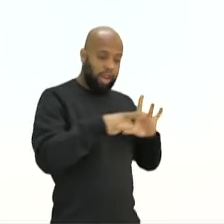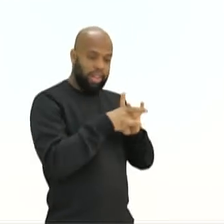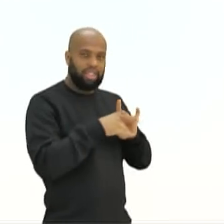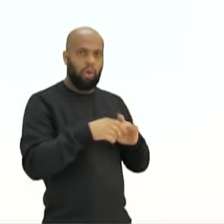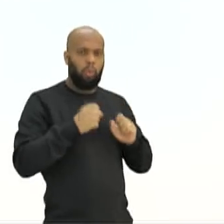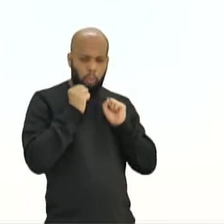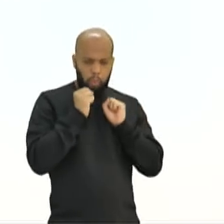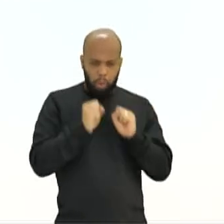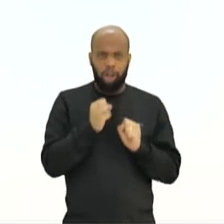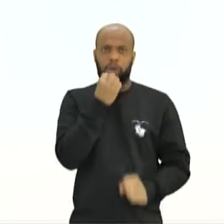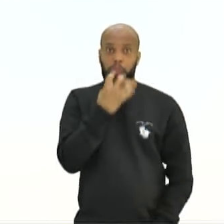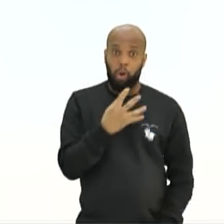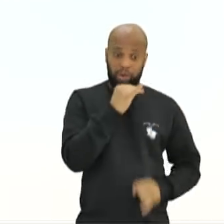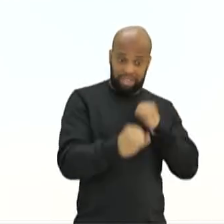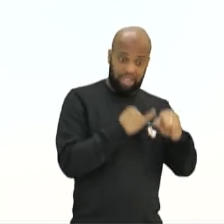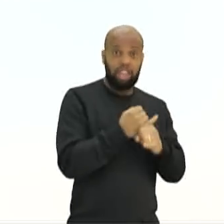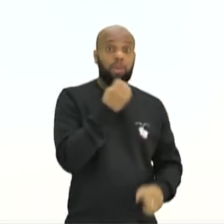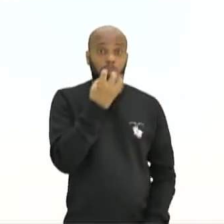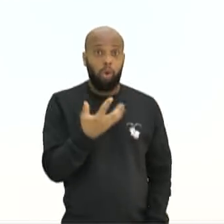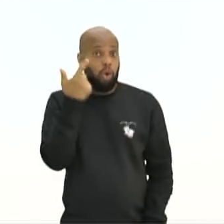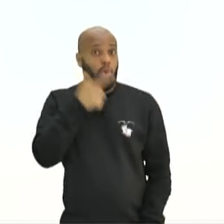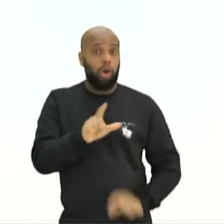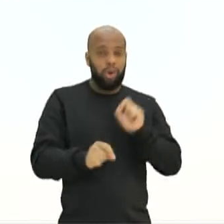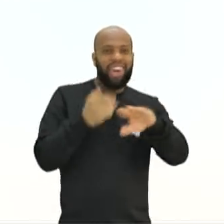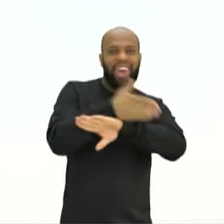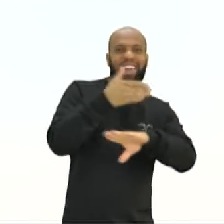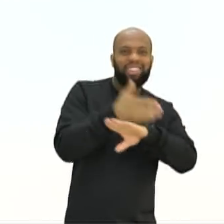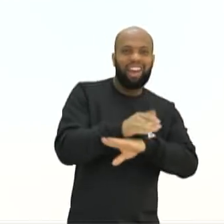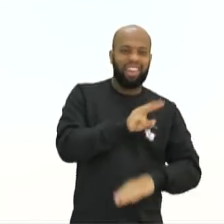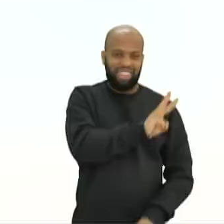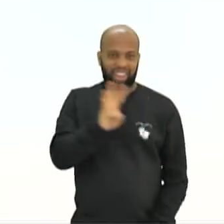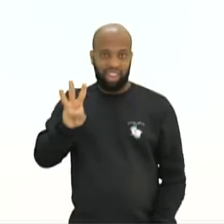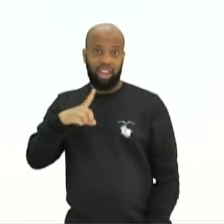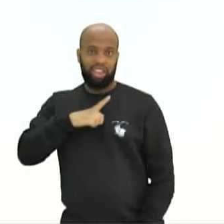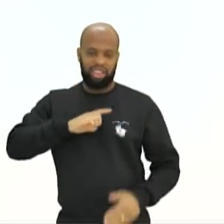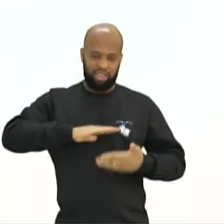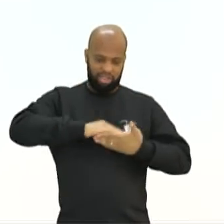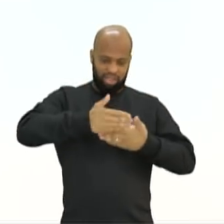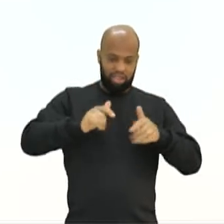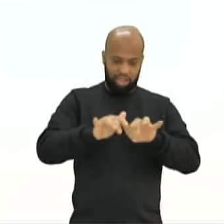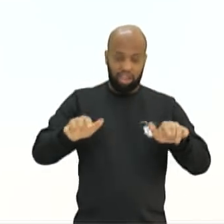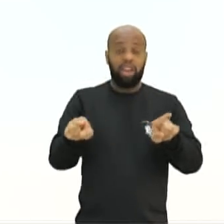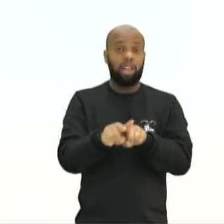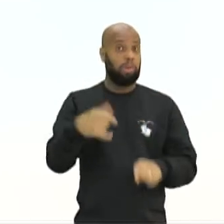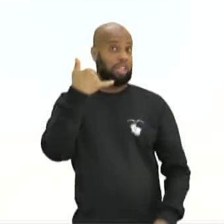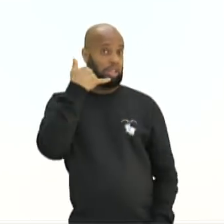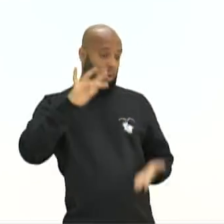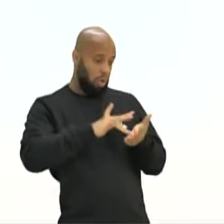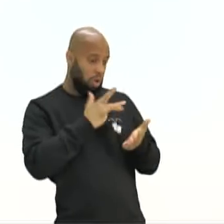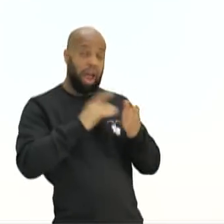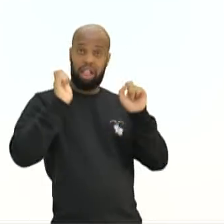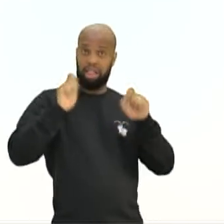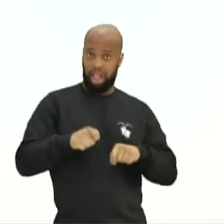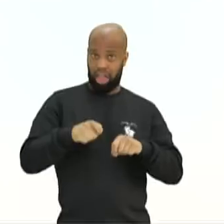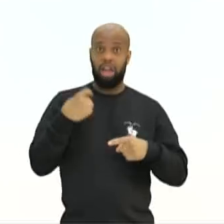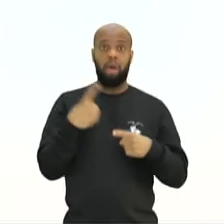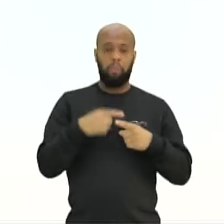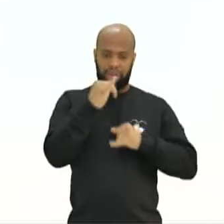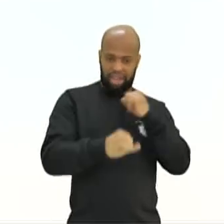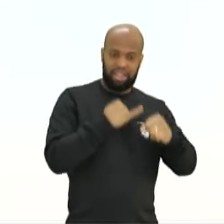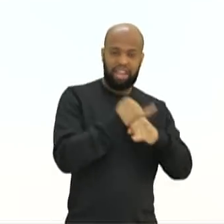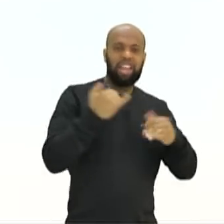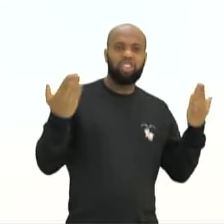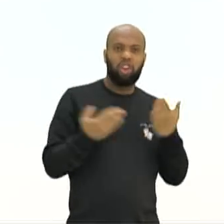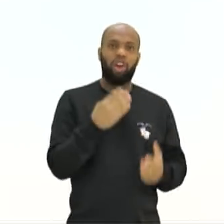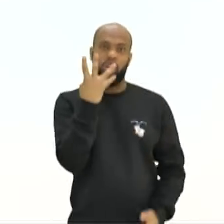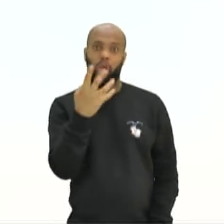internet de qualidade, é possível acessar estes serviços tanto em PCs quanto em celulares. De fato, a internet via